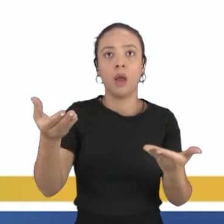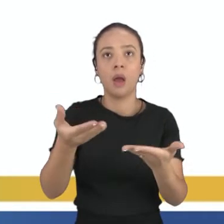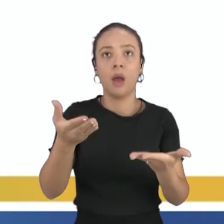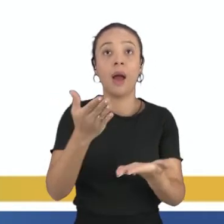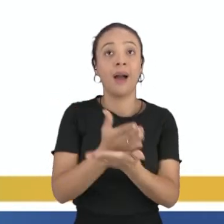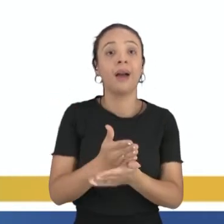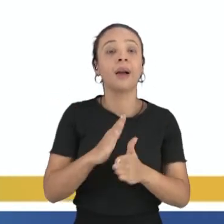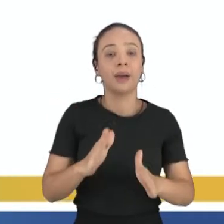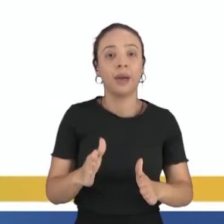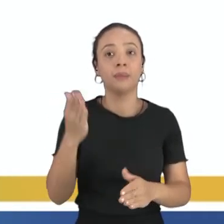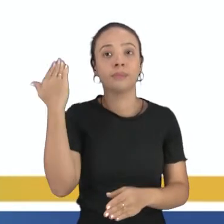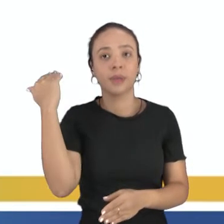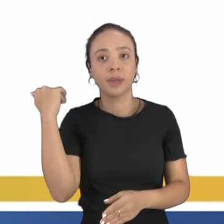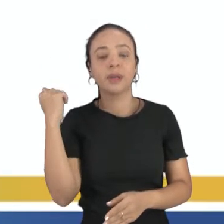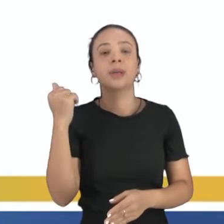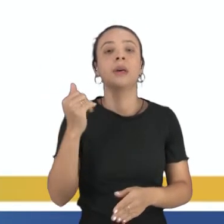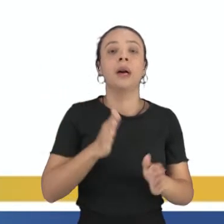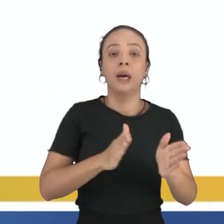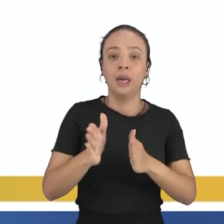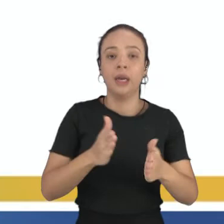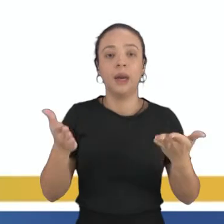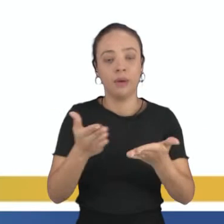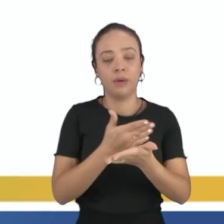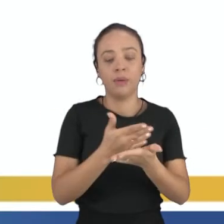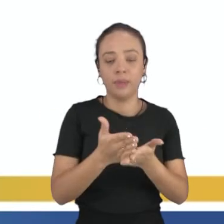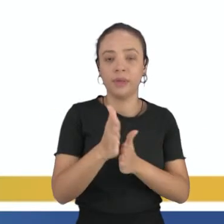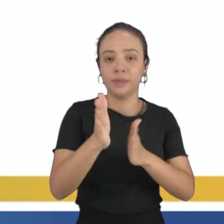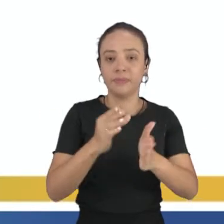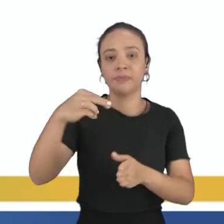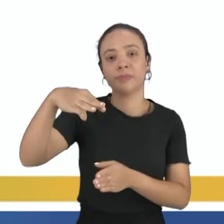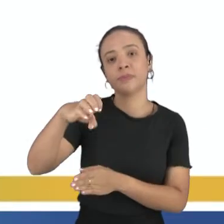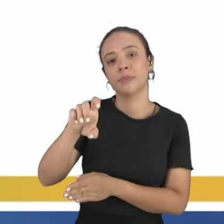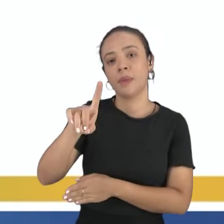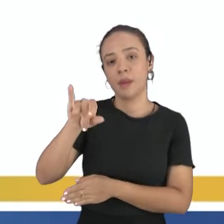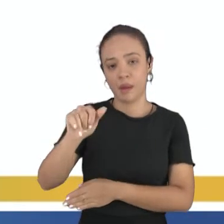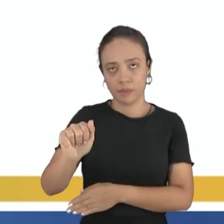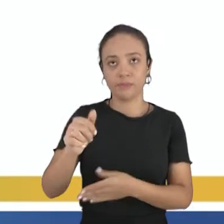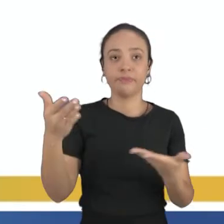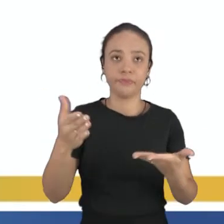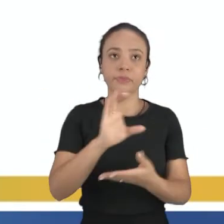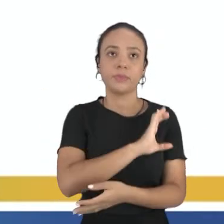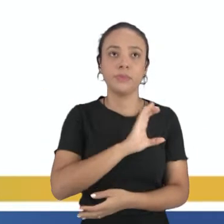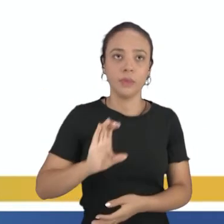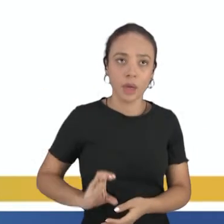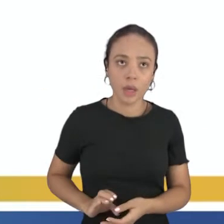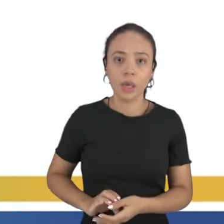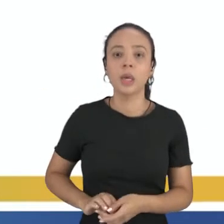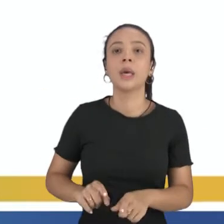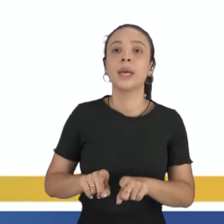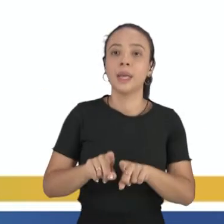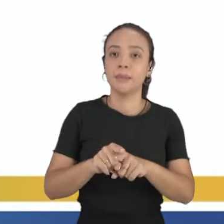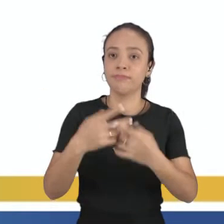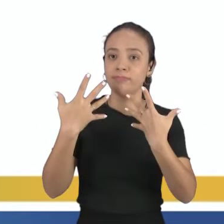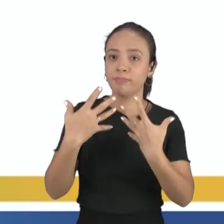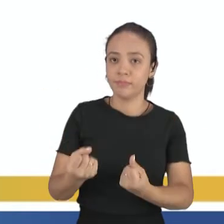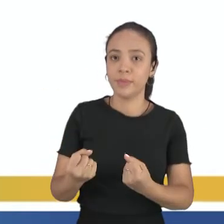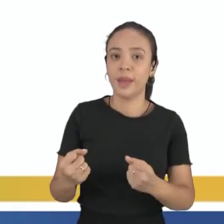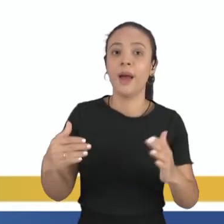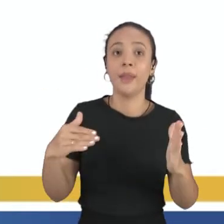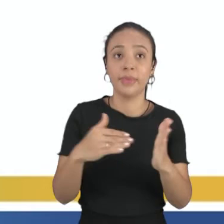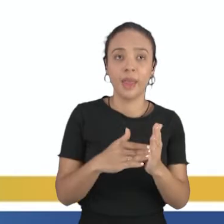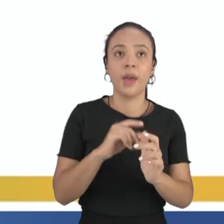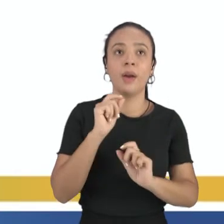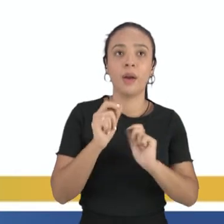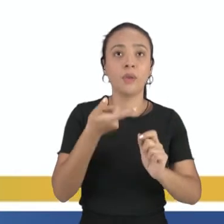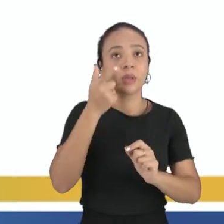fim a Idade Antiga e inicia-se a Idade Média. A partir desse momento, o cristianismo foi ganhando aceitação até ser